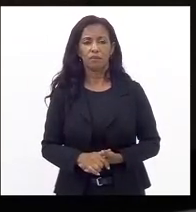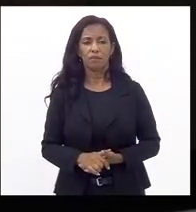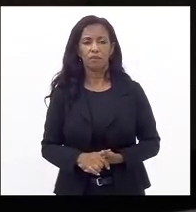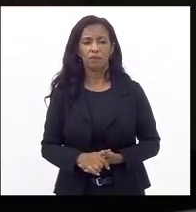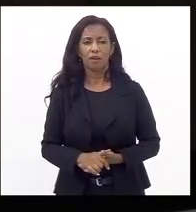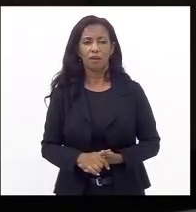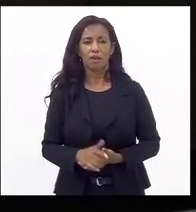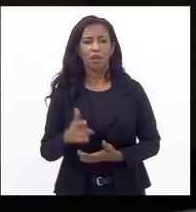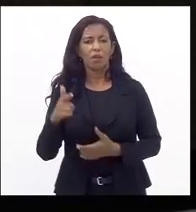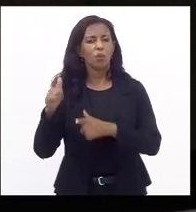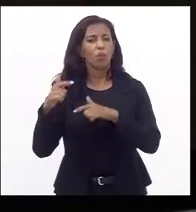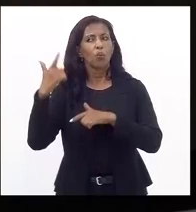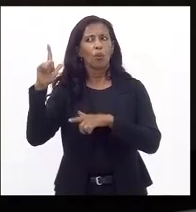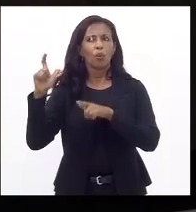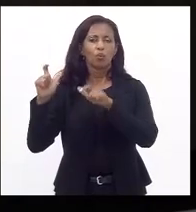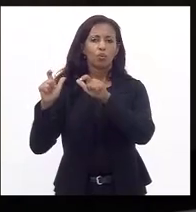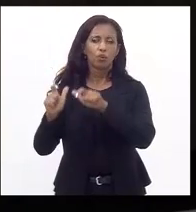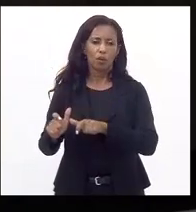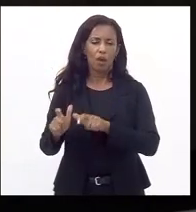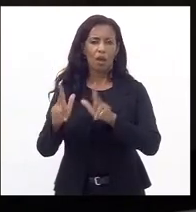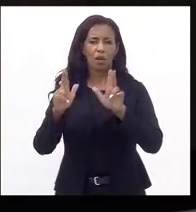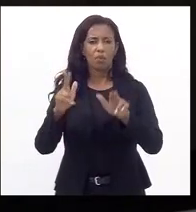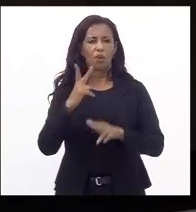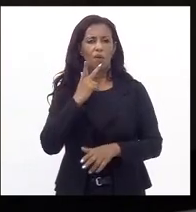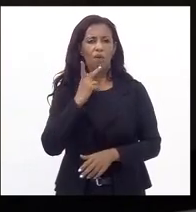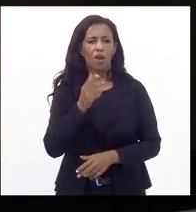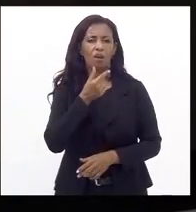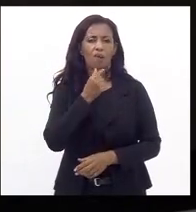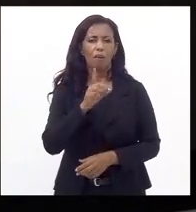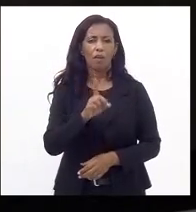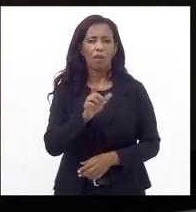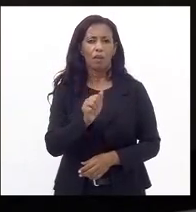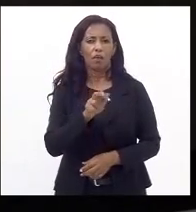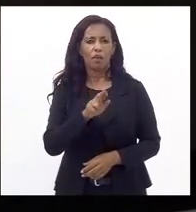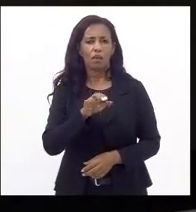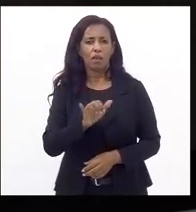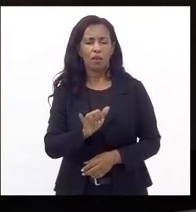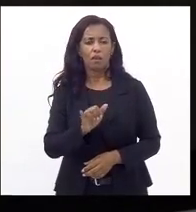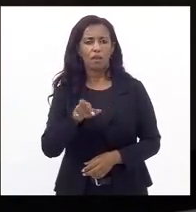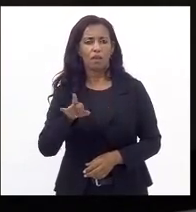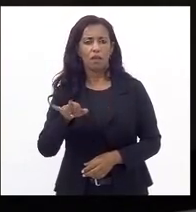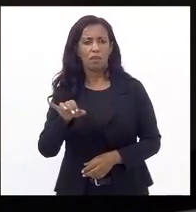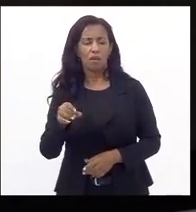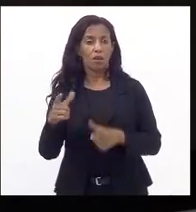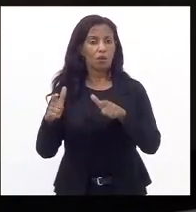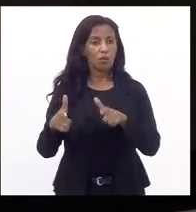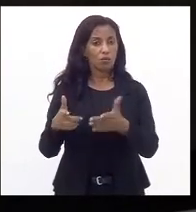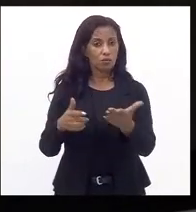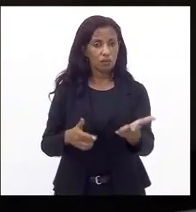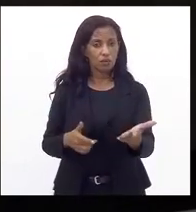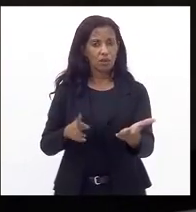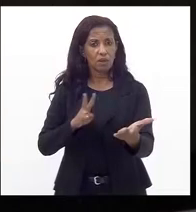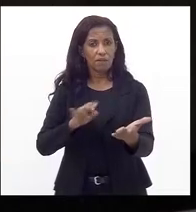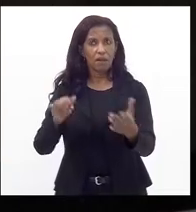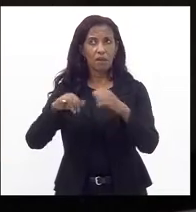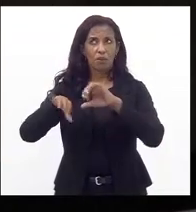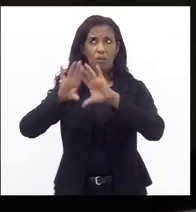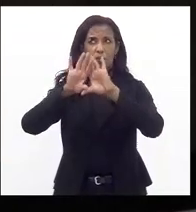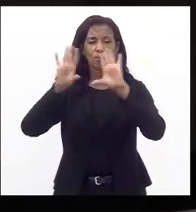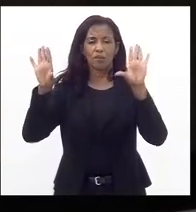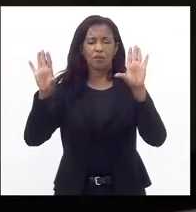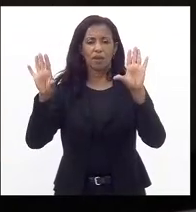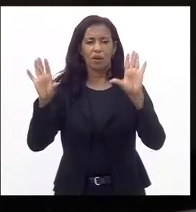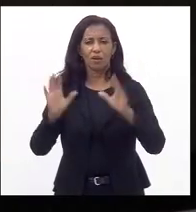algo como um local Como dizia o nosso querido Darcy Ribeiro onde você é vai para o céu